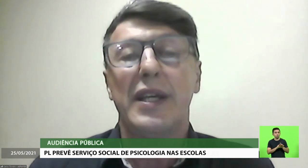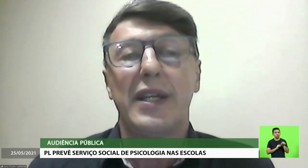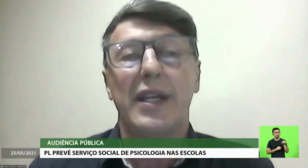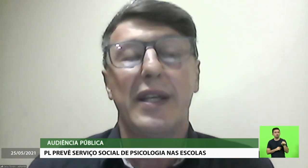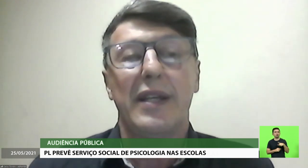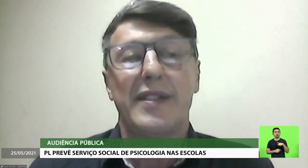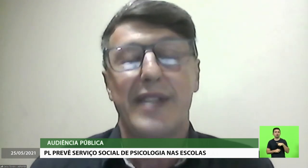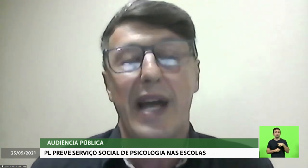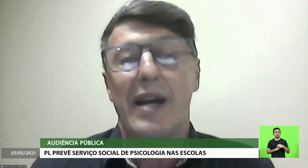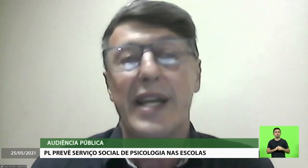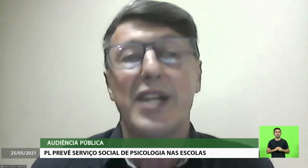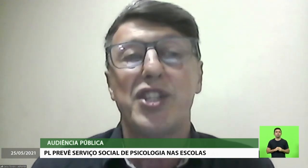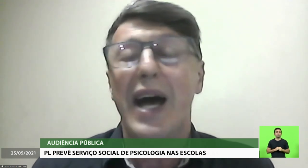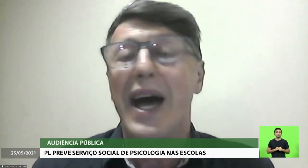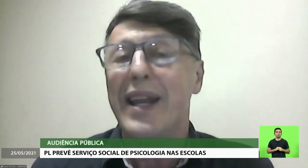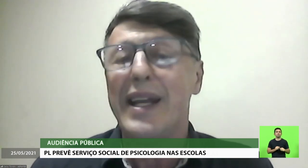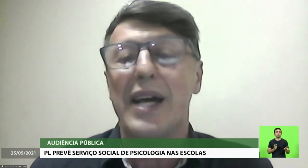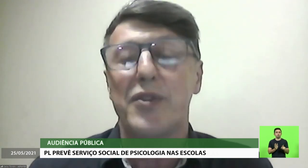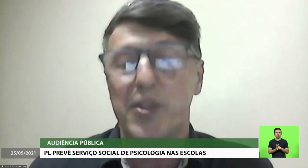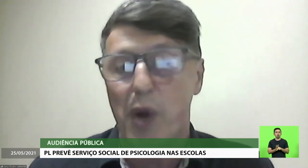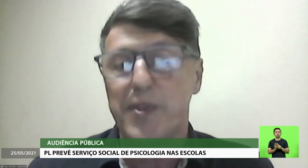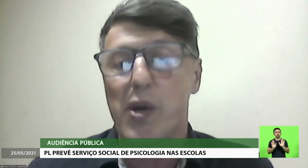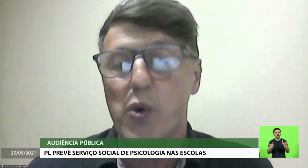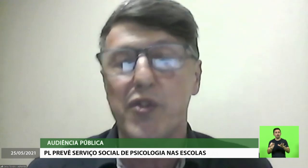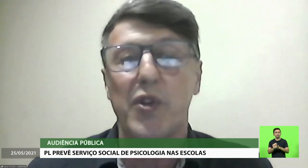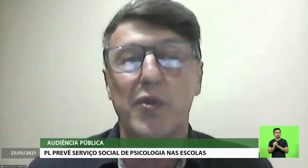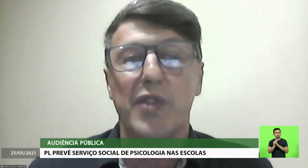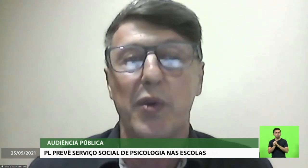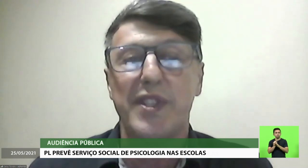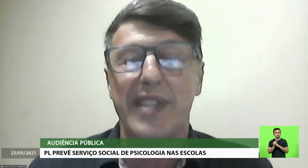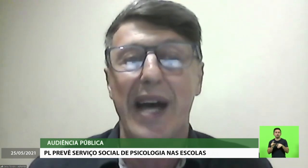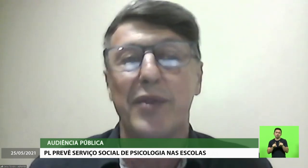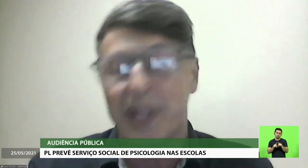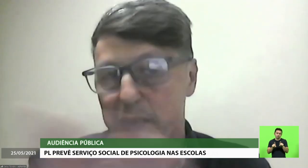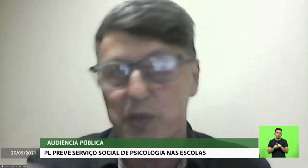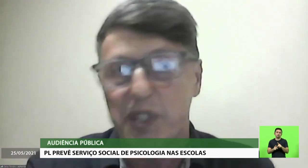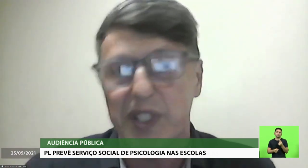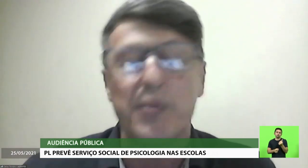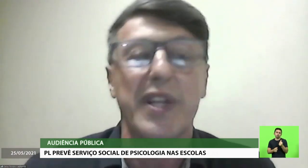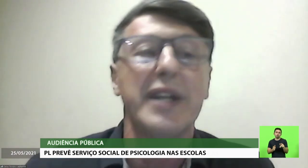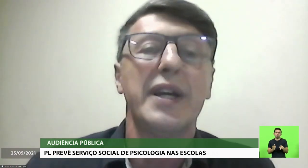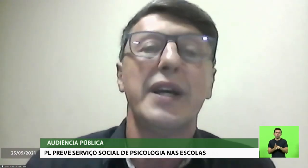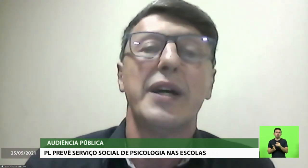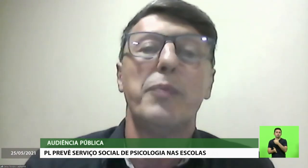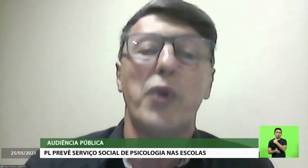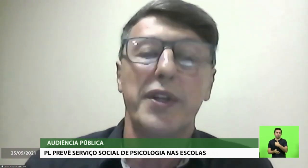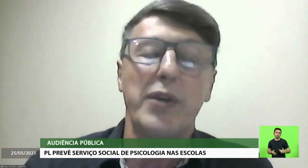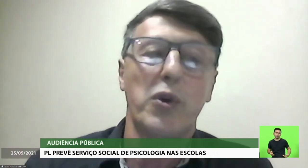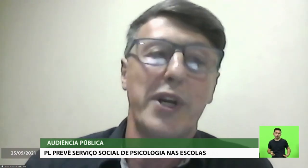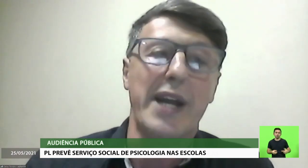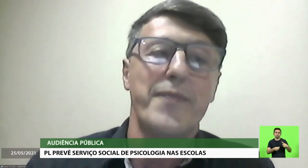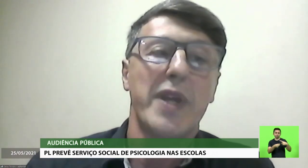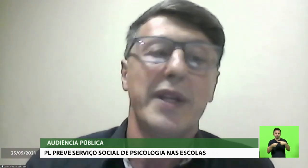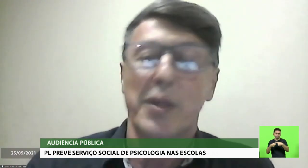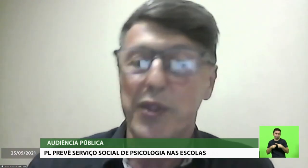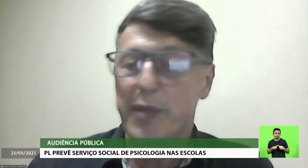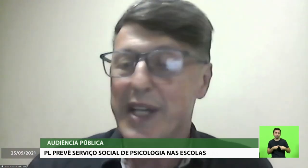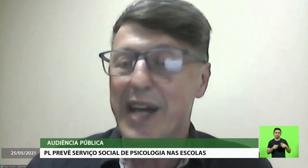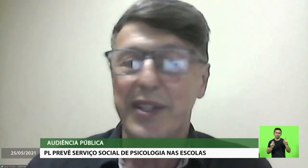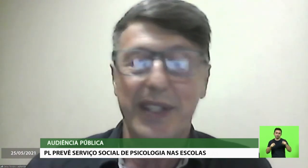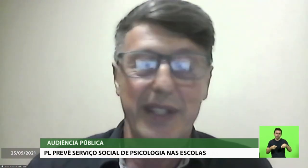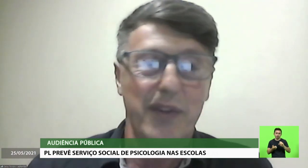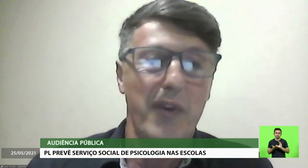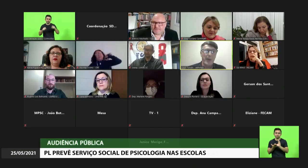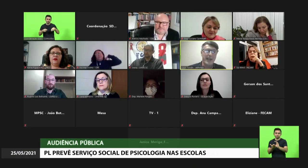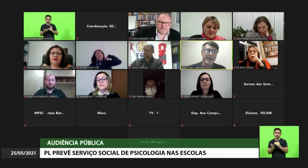aí que está garantida, além, claro, dos próprios recursos que o Estado e também os municípios, né, podem colocar. Então,